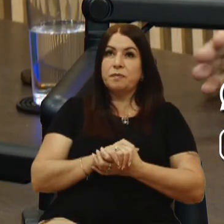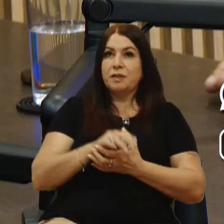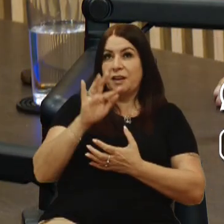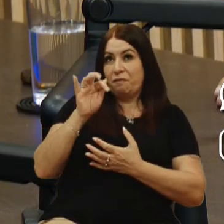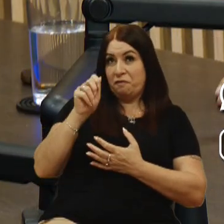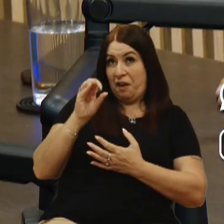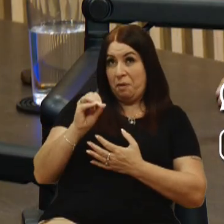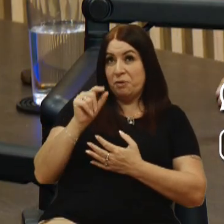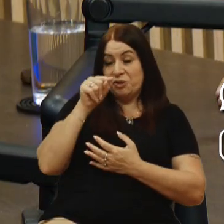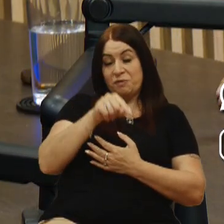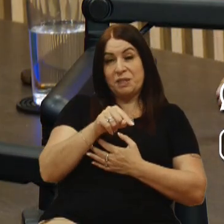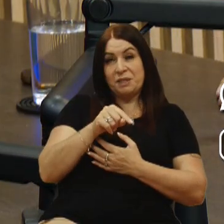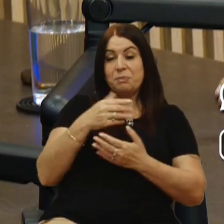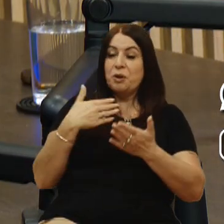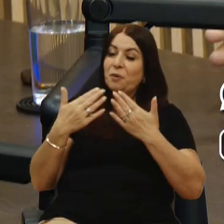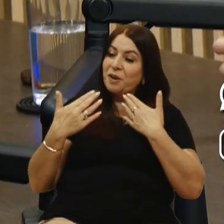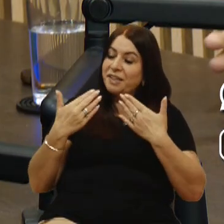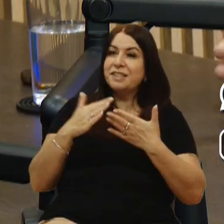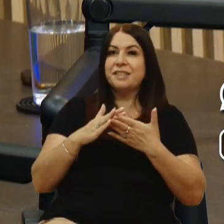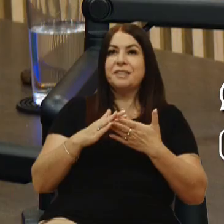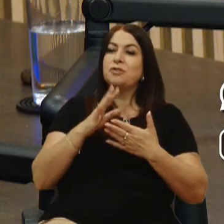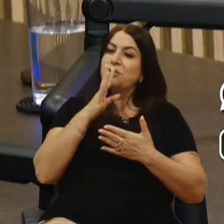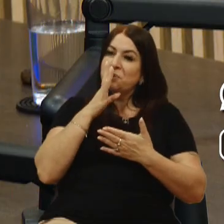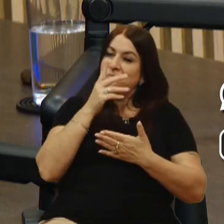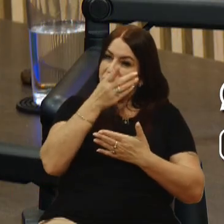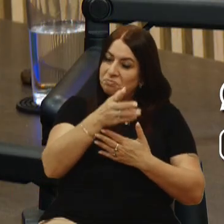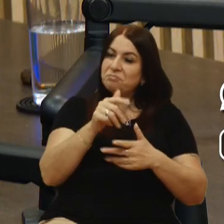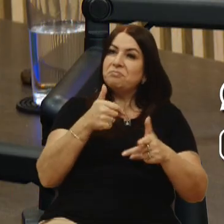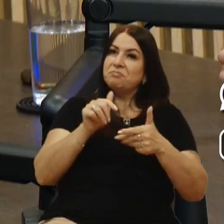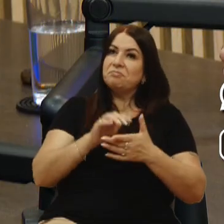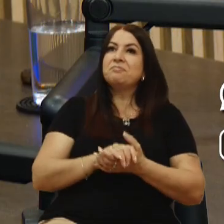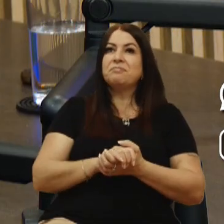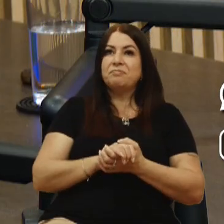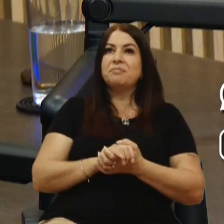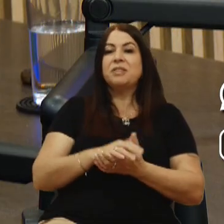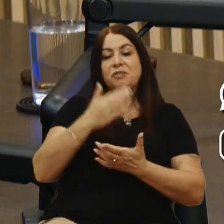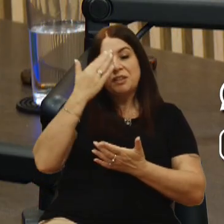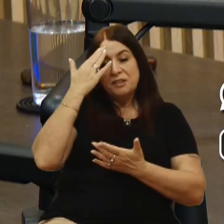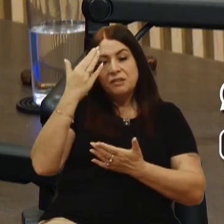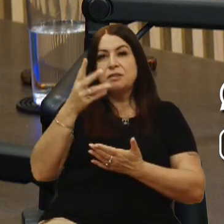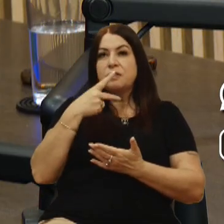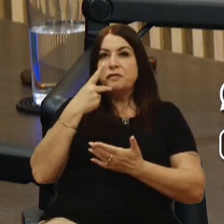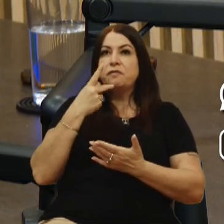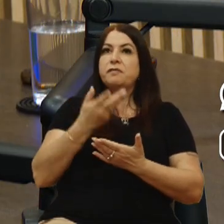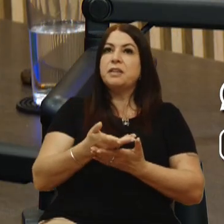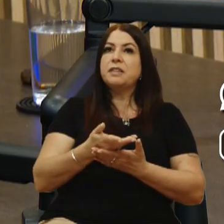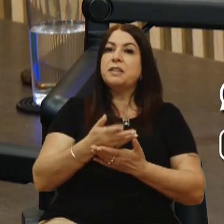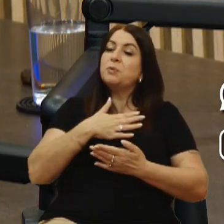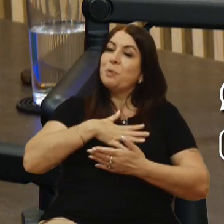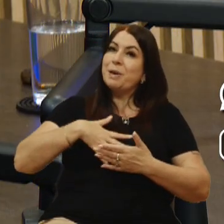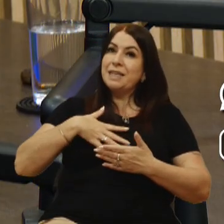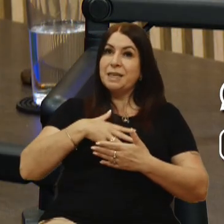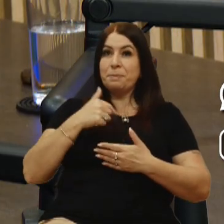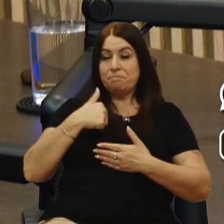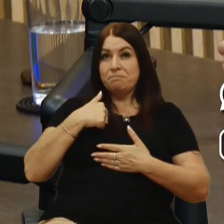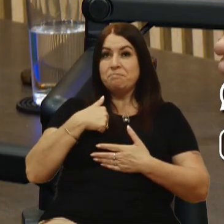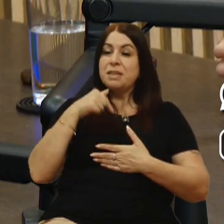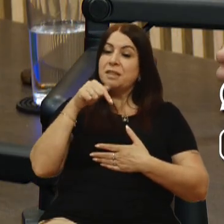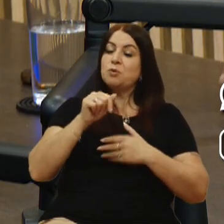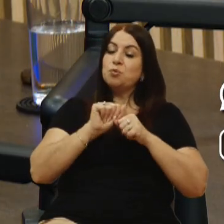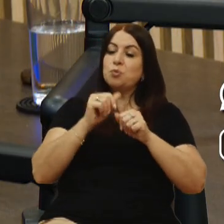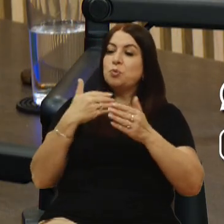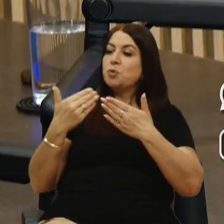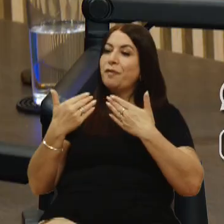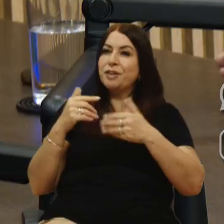Fábio que estivesse aqui para a gente conversar. Eu te admiro muito teu trabalho, então te agradecer, dizer que foi um prazer para mim estar aqui